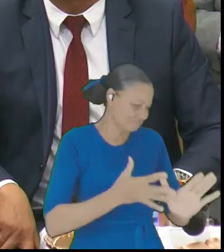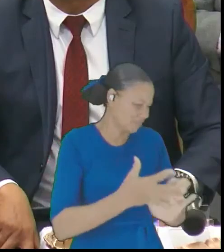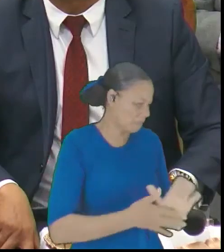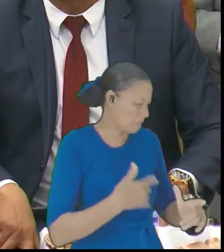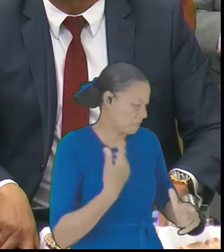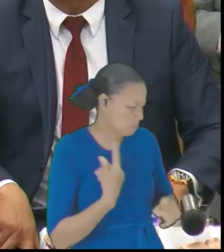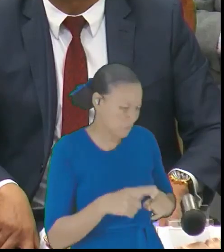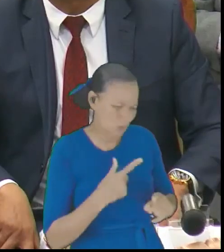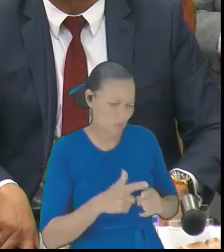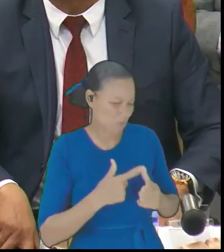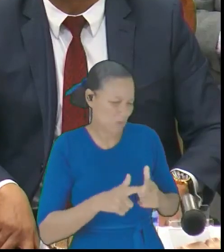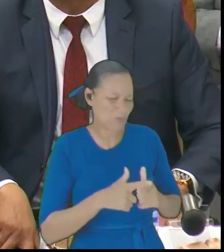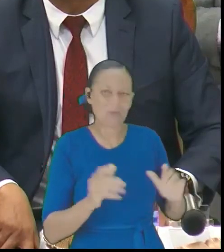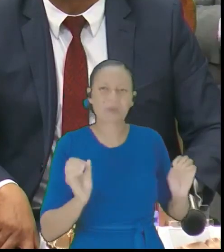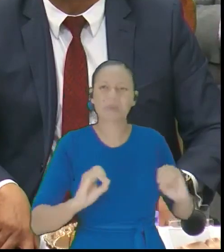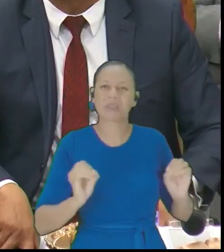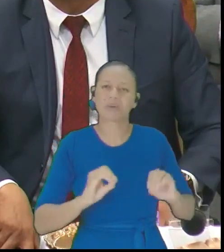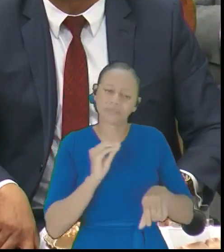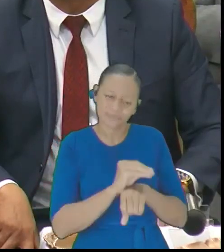cuido.